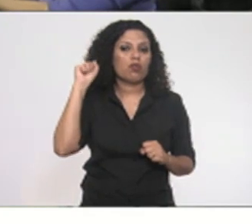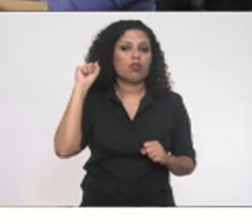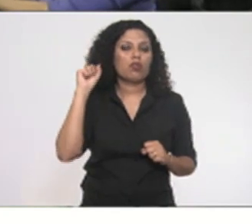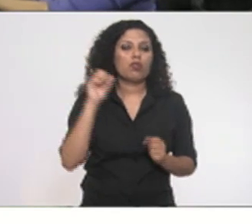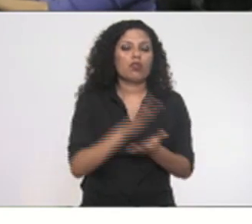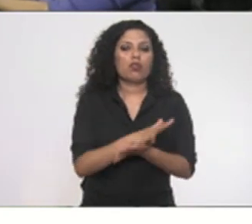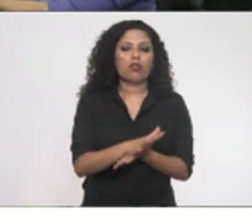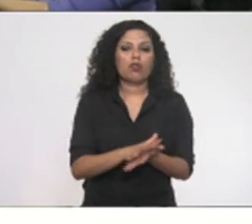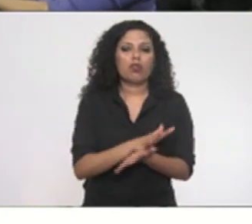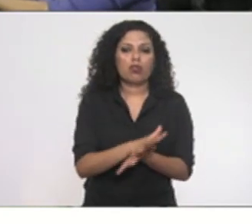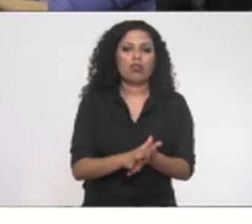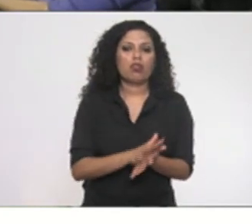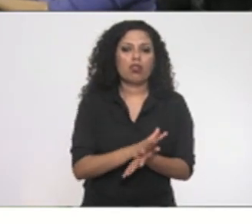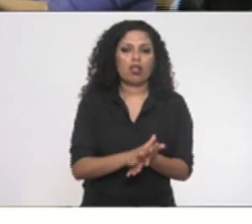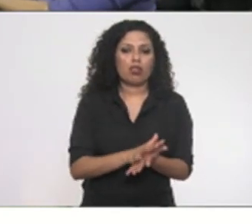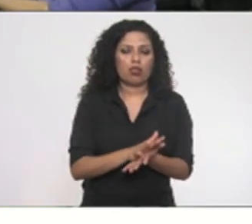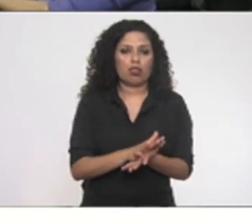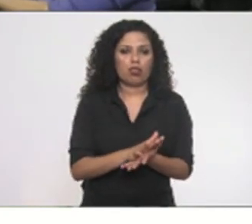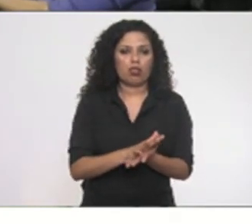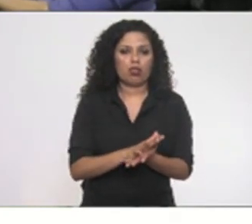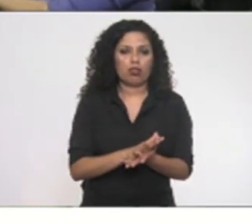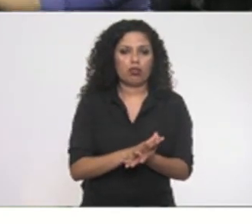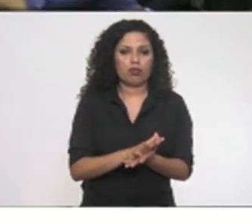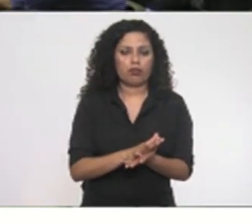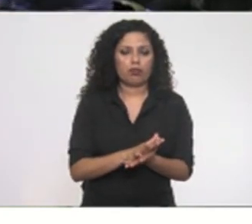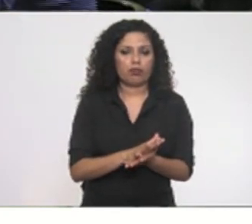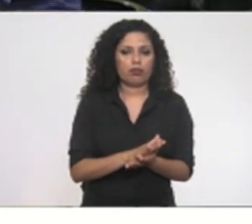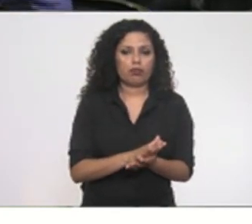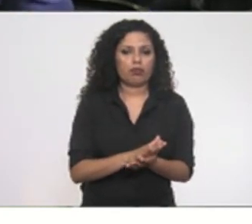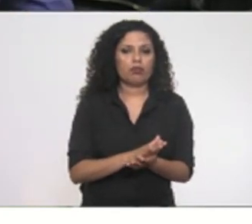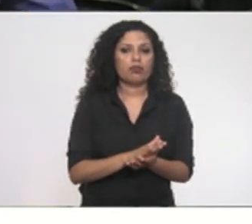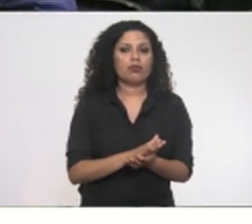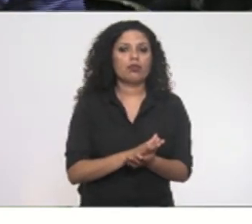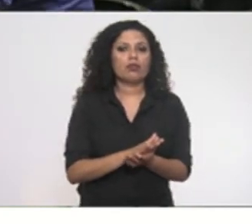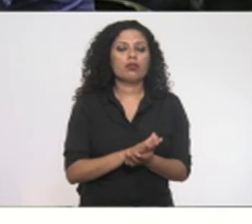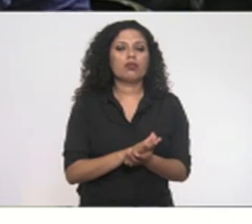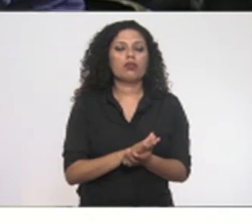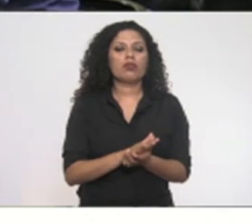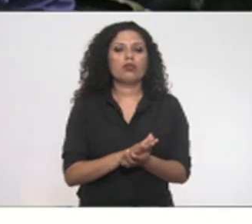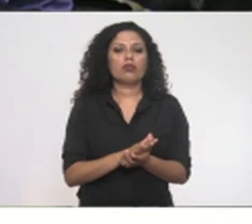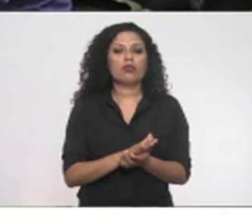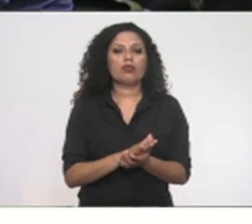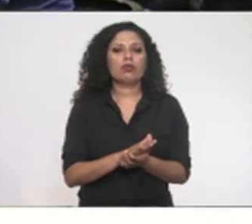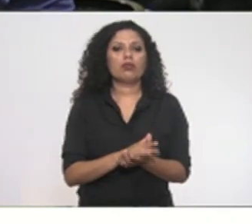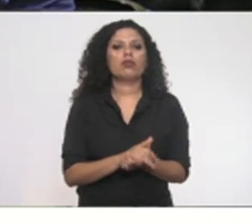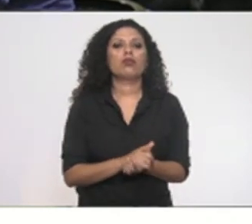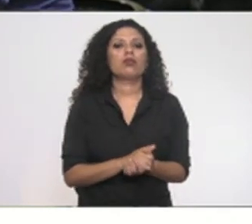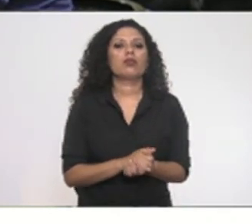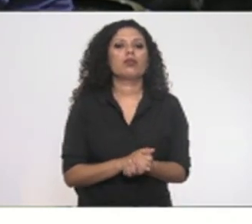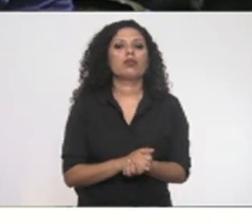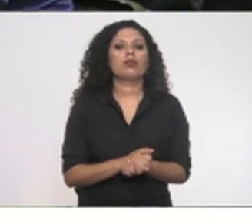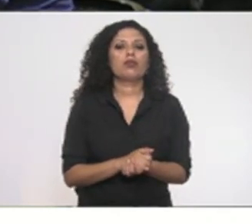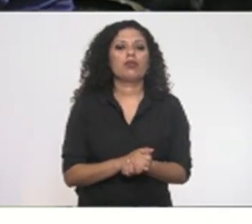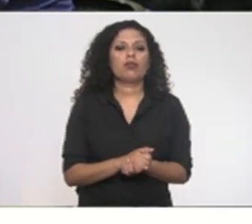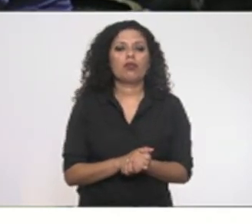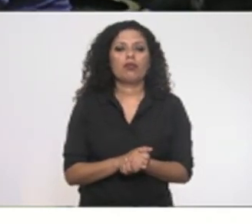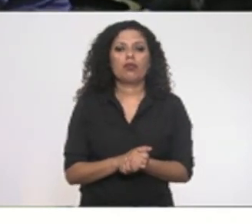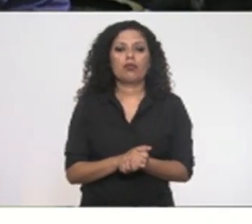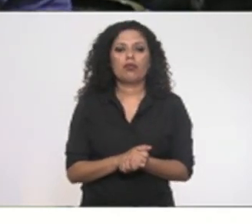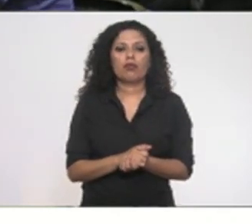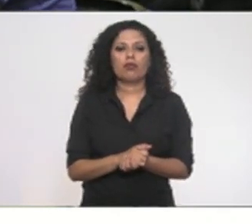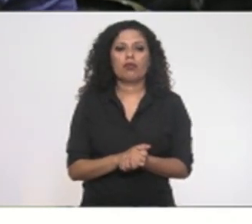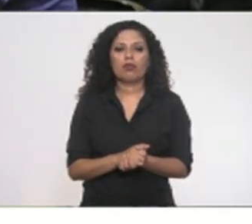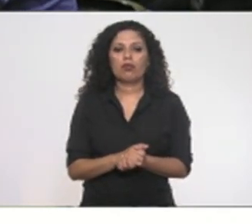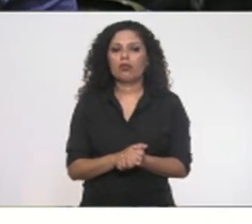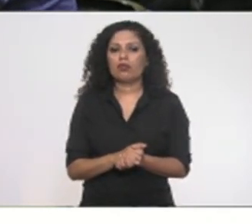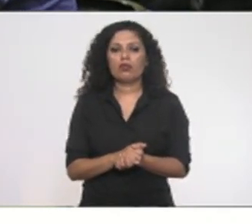segundo a Petrobras, os últimos contratos que faltavam estão sendo firmados. Hoje em